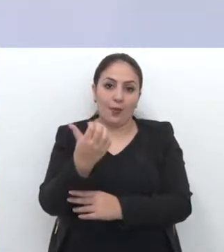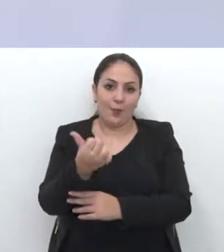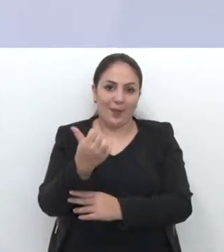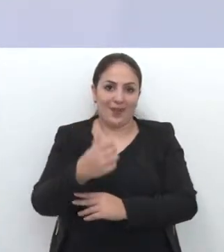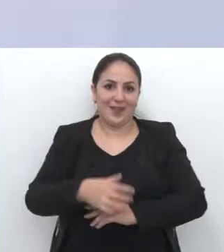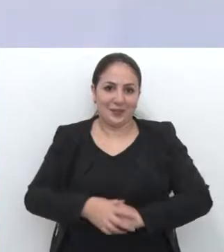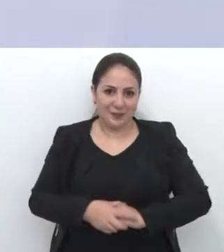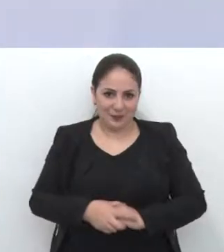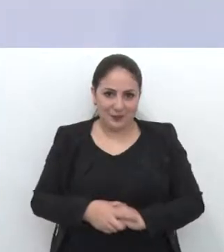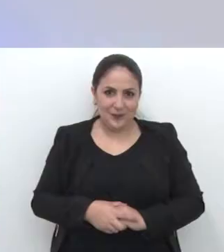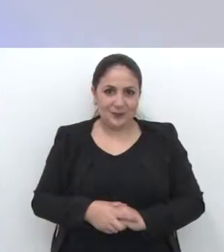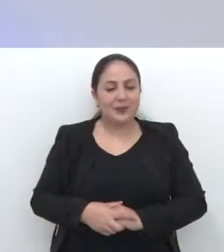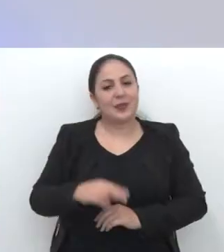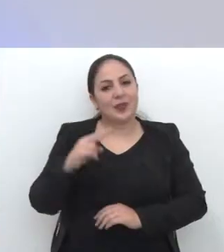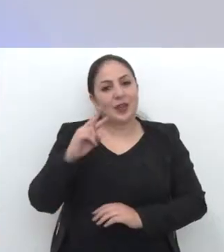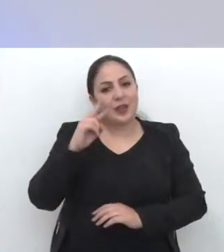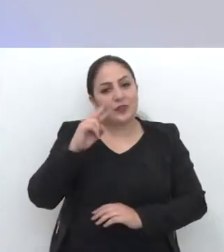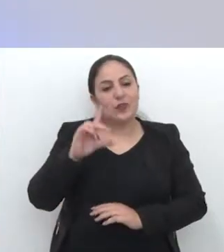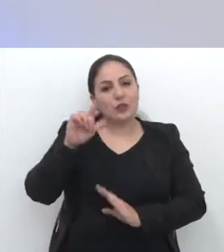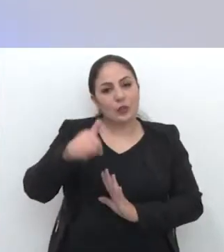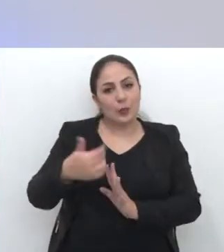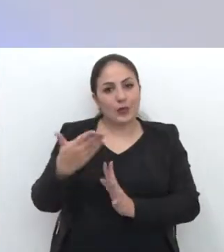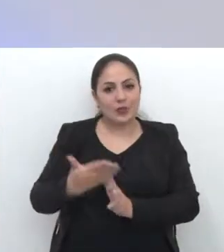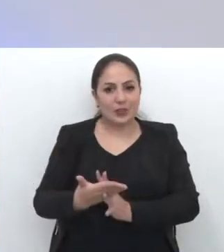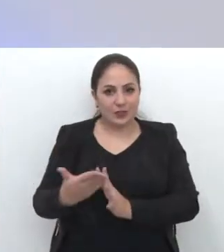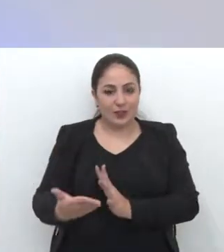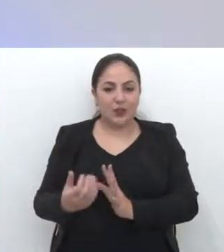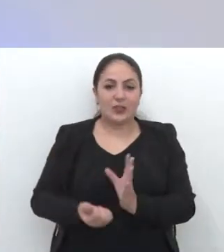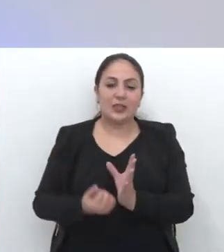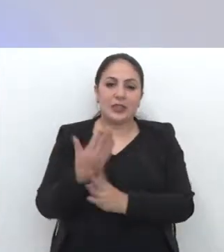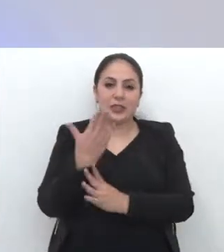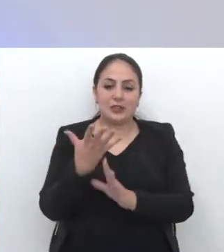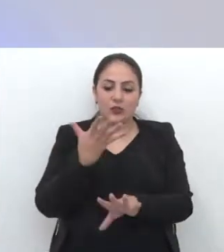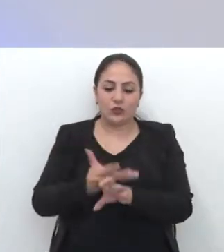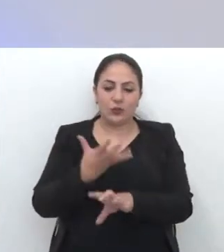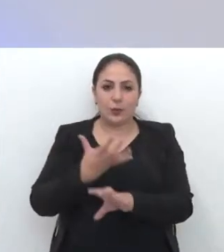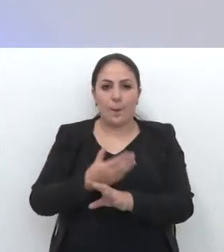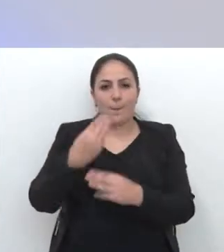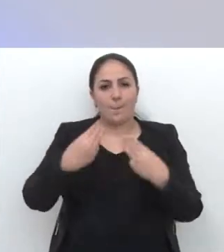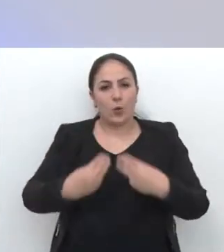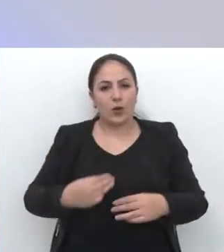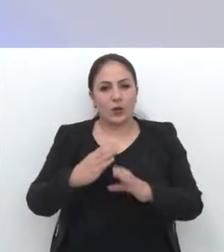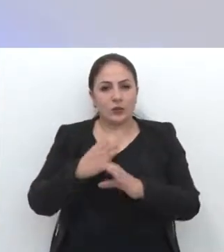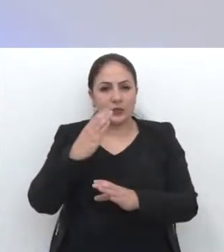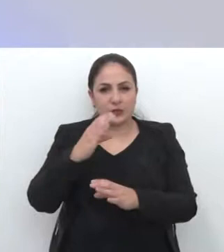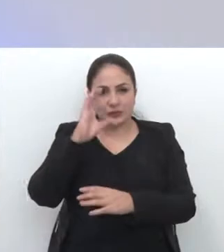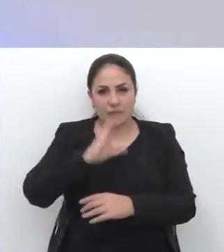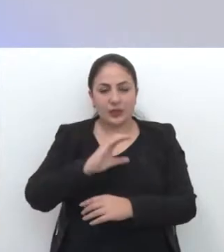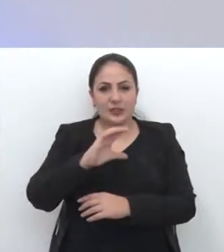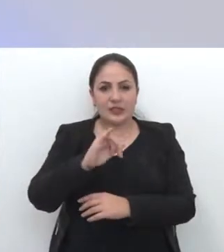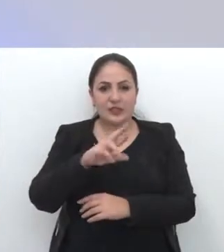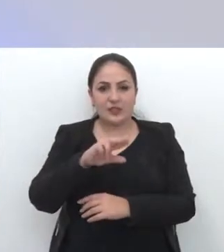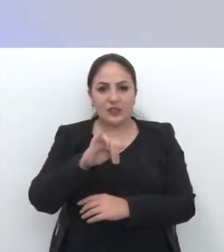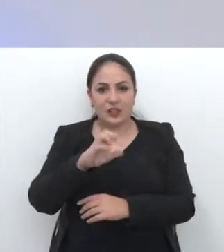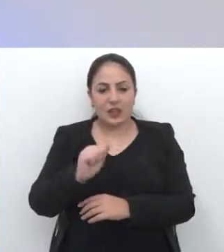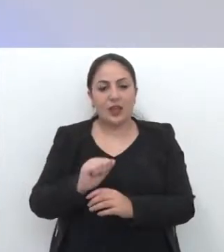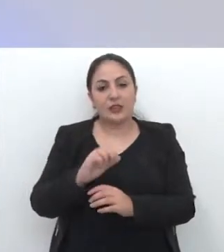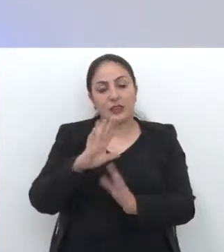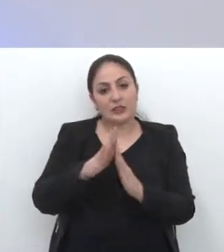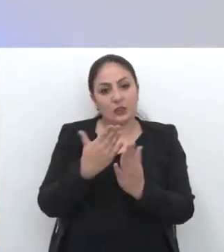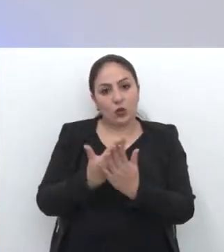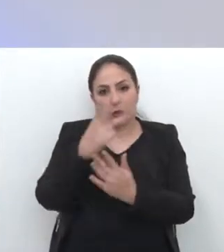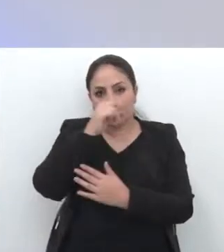número 146. E veja no próximo bloco, criação da disciplina de moral e cívica nas escolas